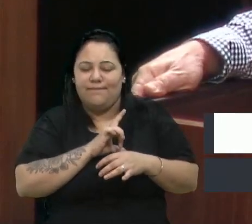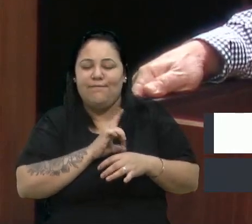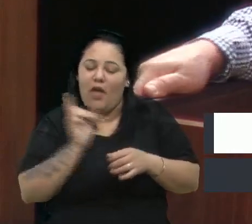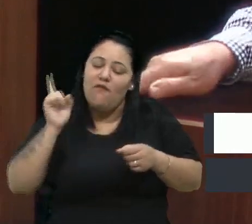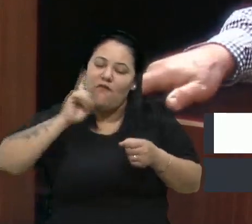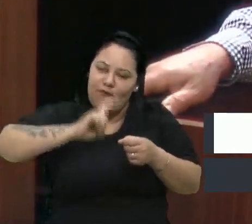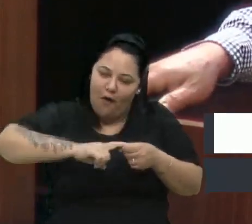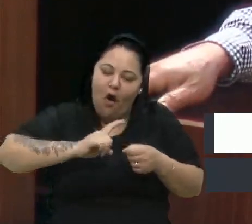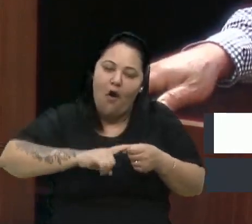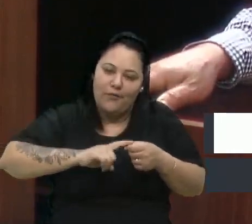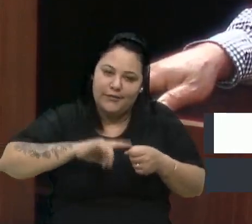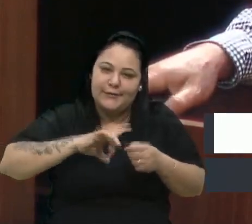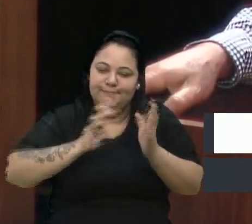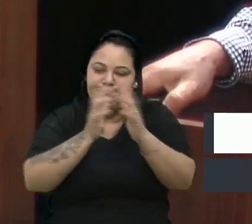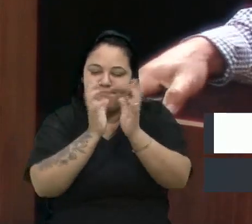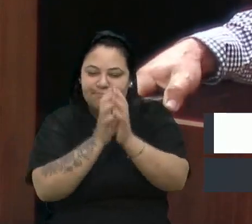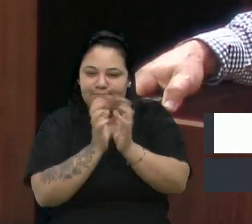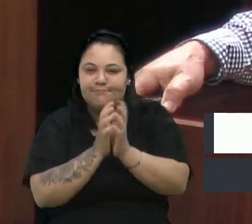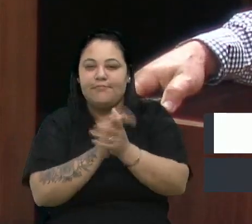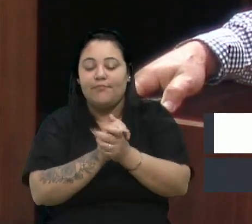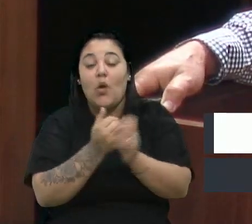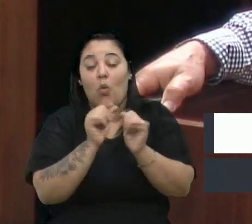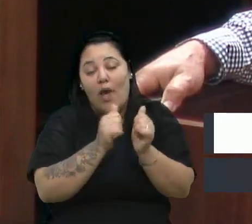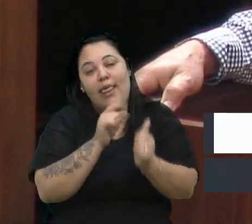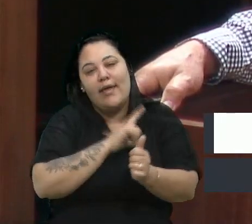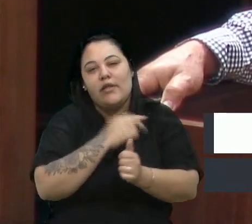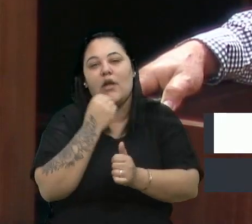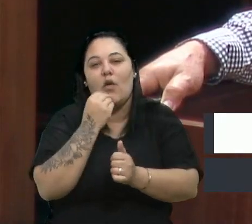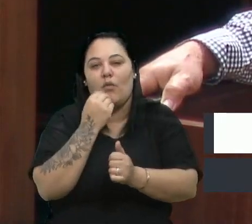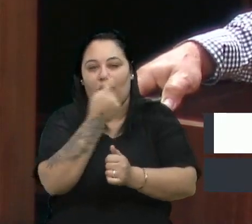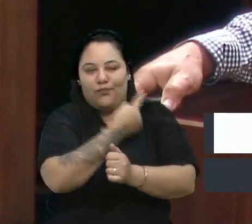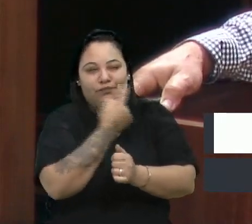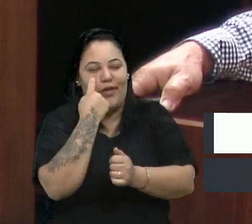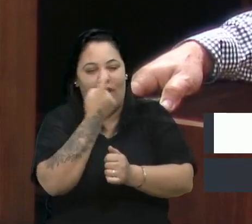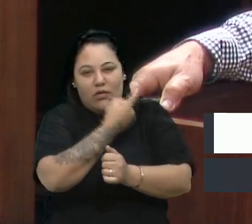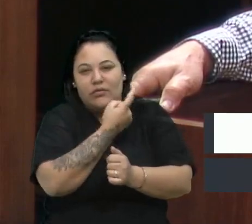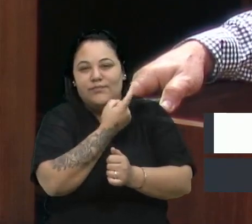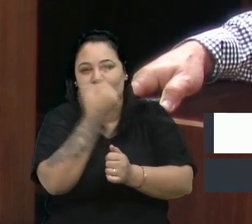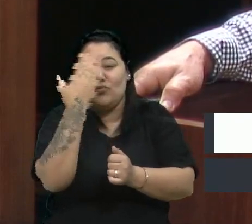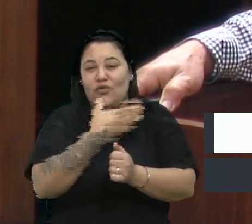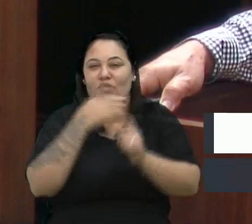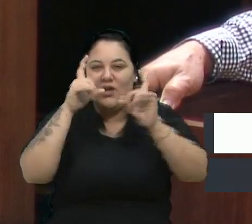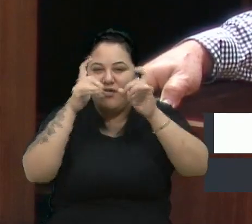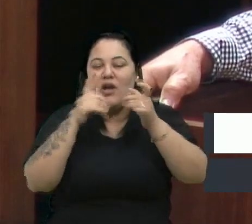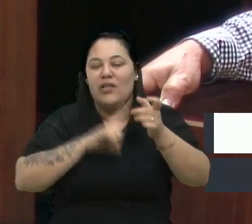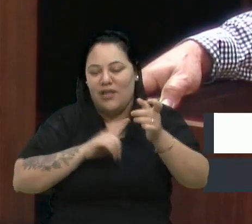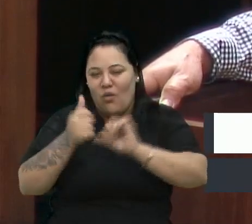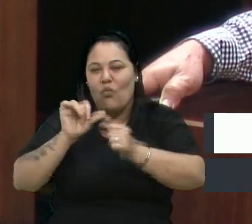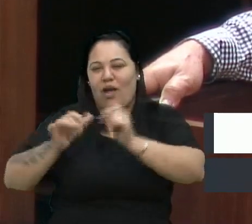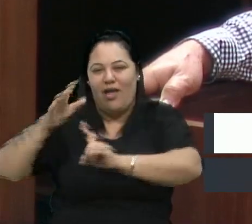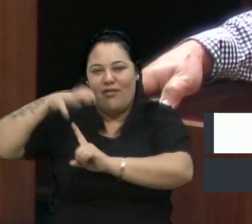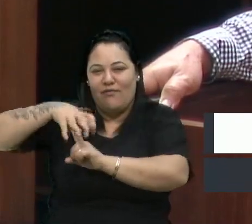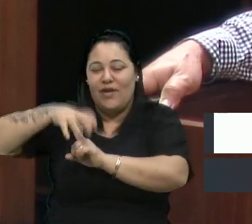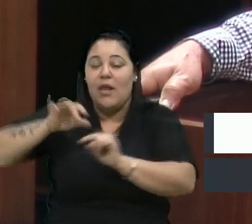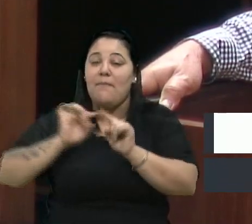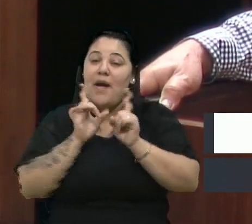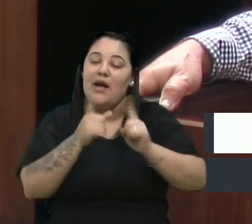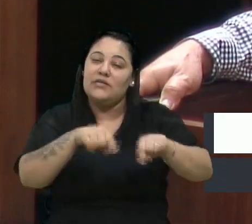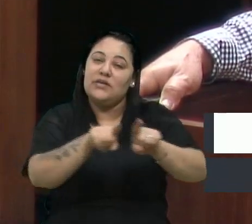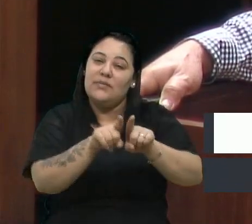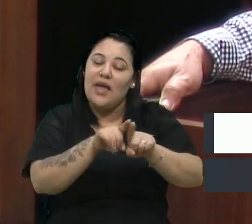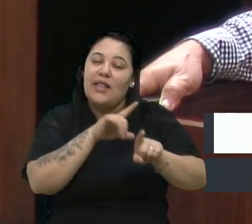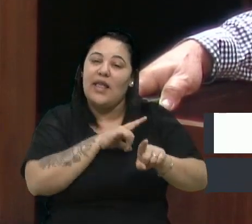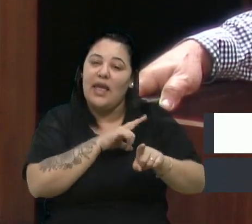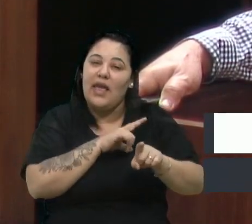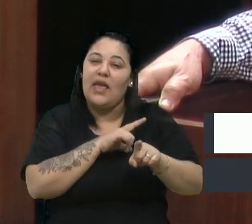ali que vai passando, a gente comprovou isso. Temos qualidade ali na feira. Também